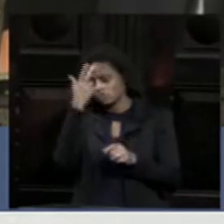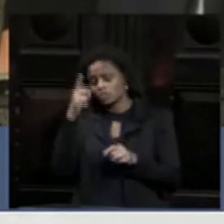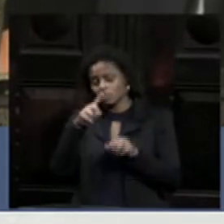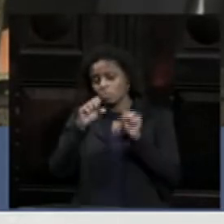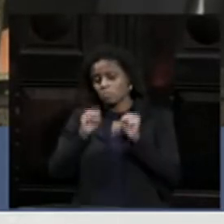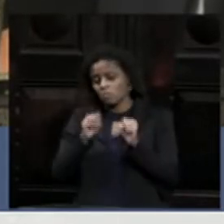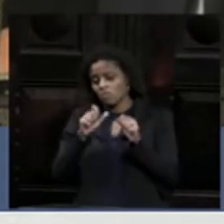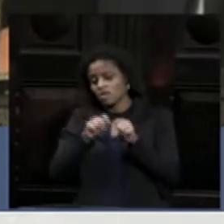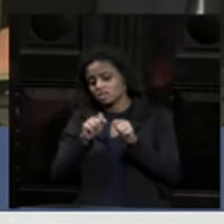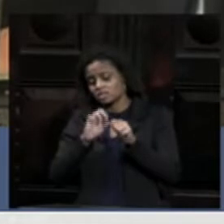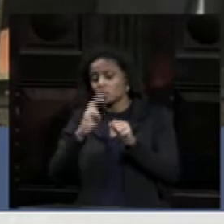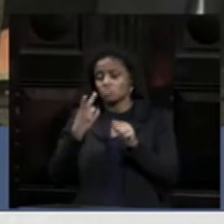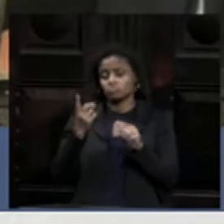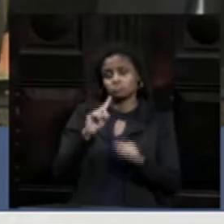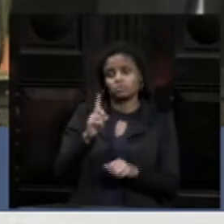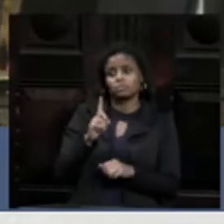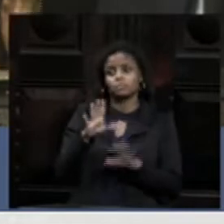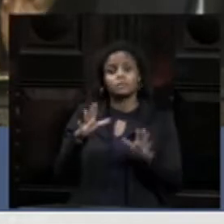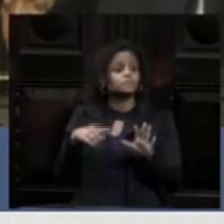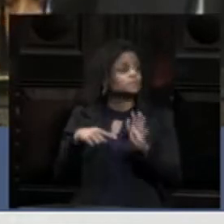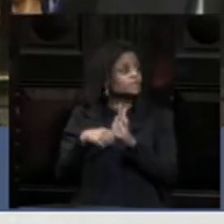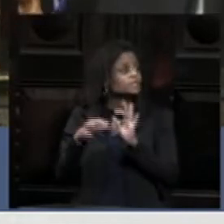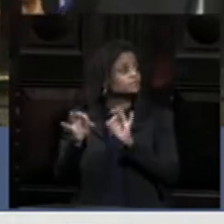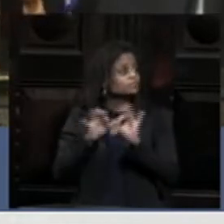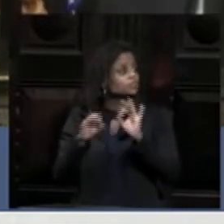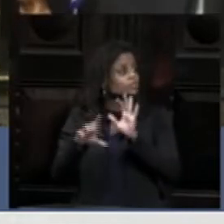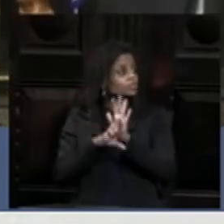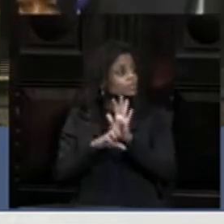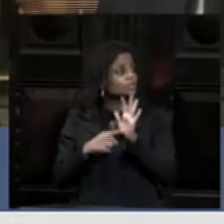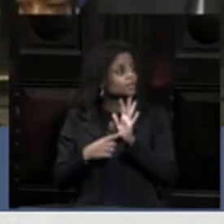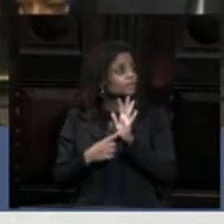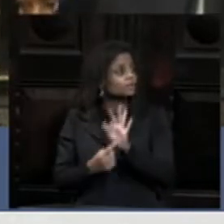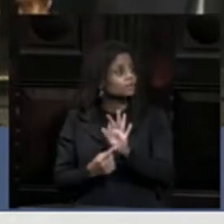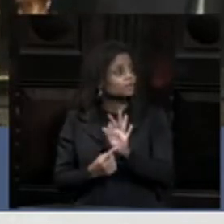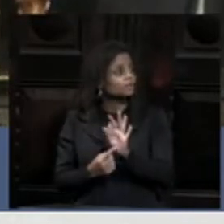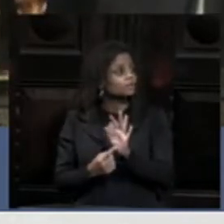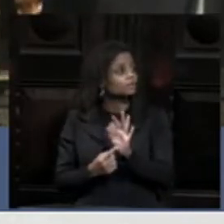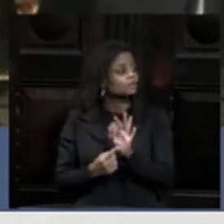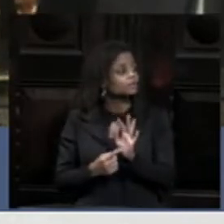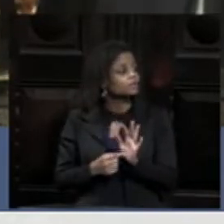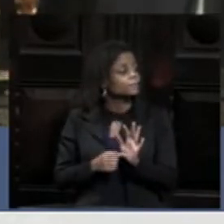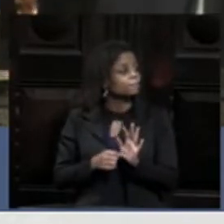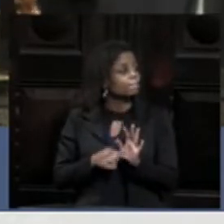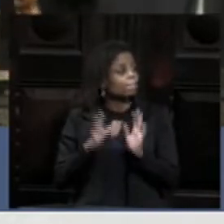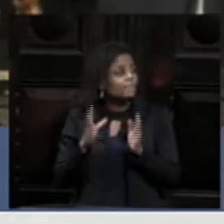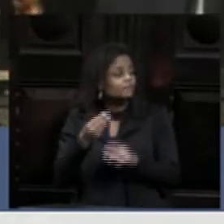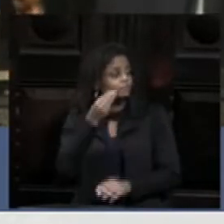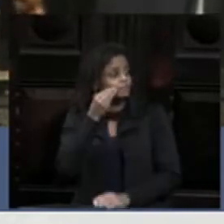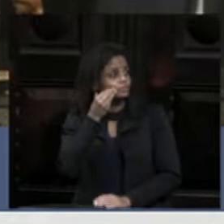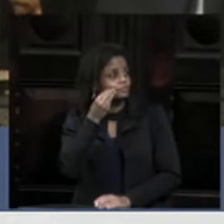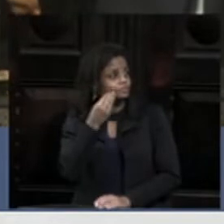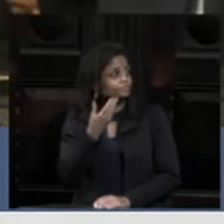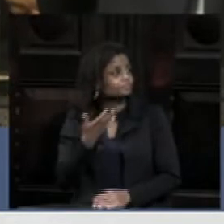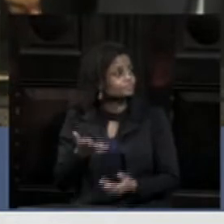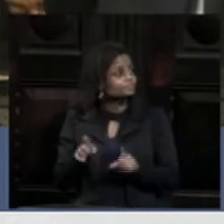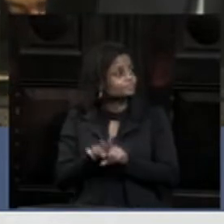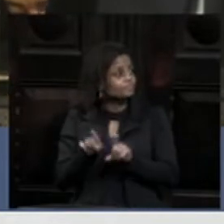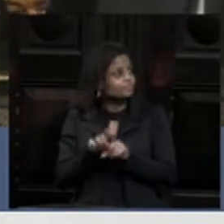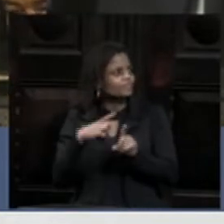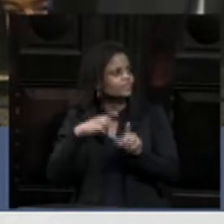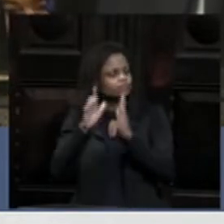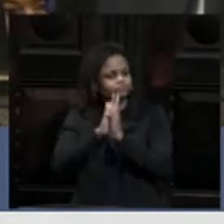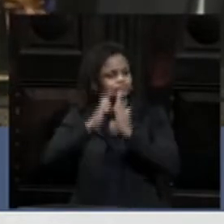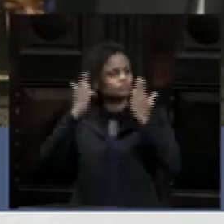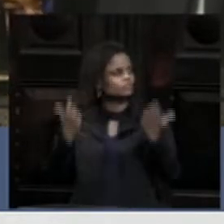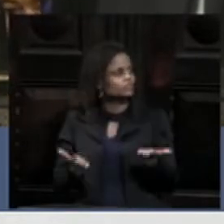esse projeto aqui, no primeiro momento, a deputada Zeidan apresentou, e eu ia apresentar nos mesmos termos, como também li nos jornais que o deputado Pedro